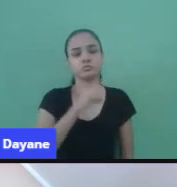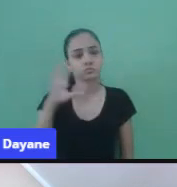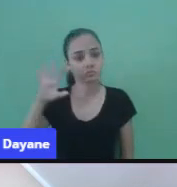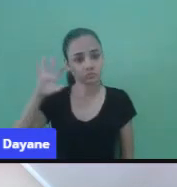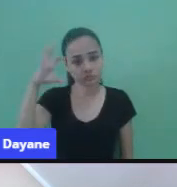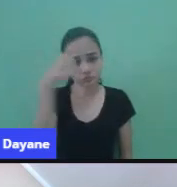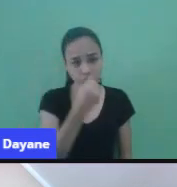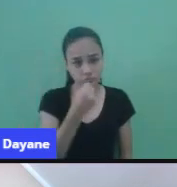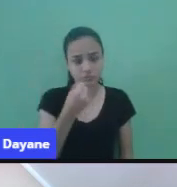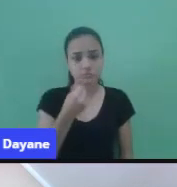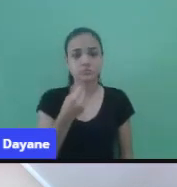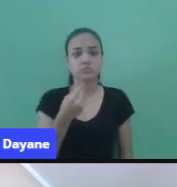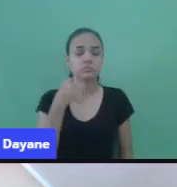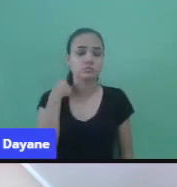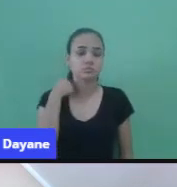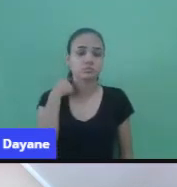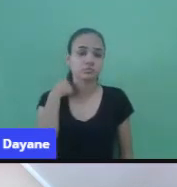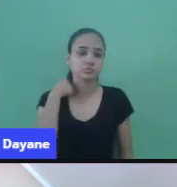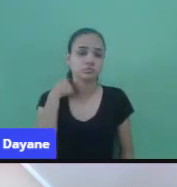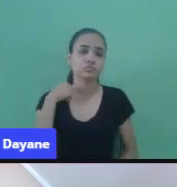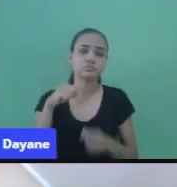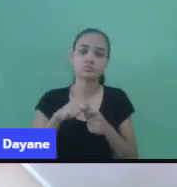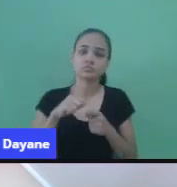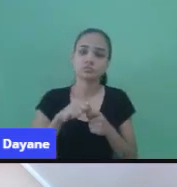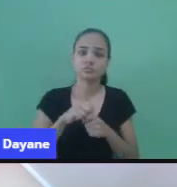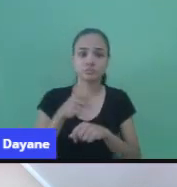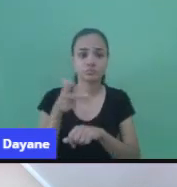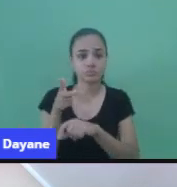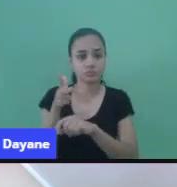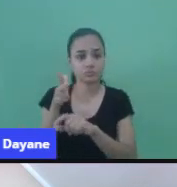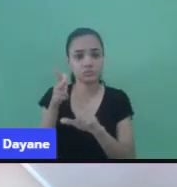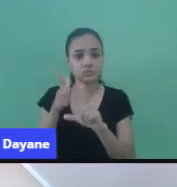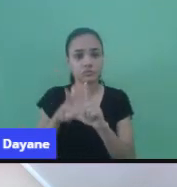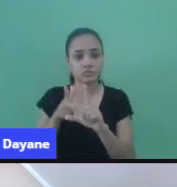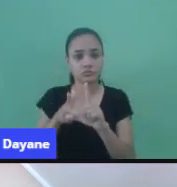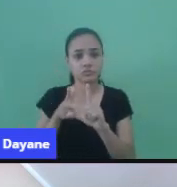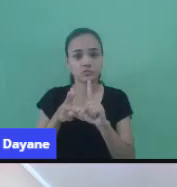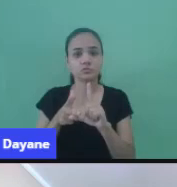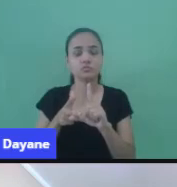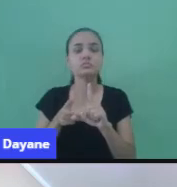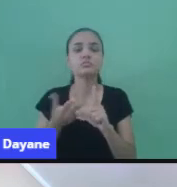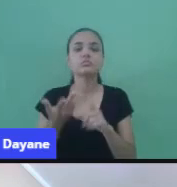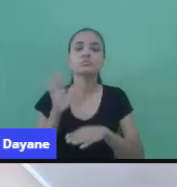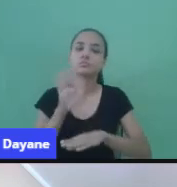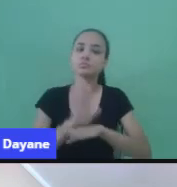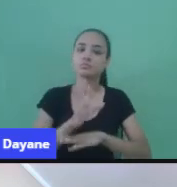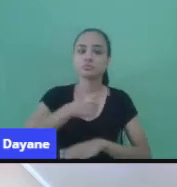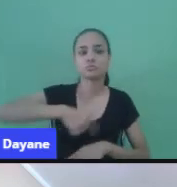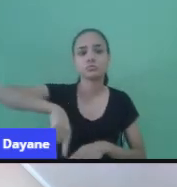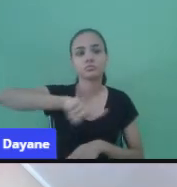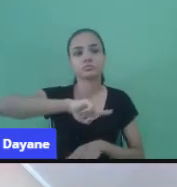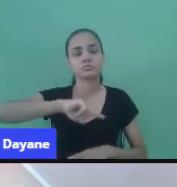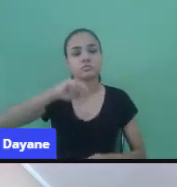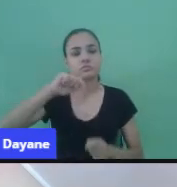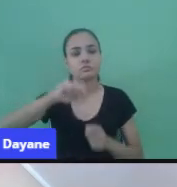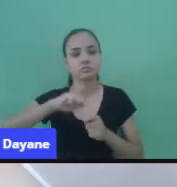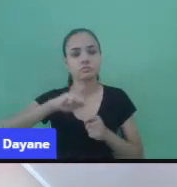vídeo, porque, por acreditar que possa ajudar vocês, né, no, na execução da atividade.